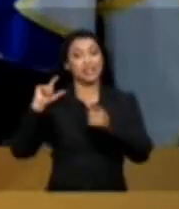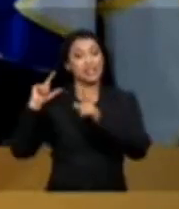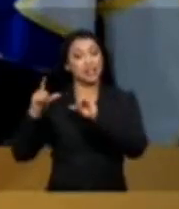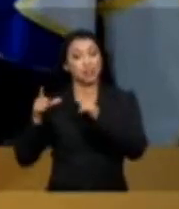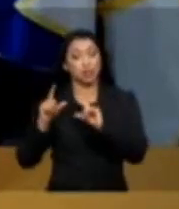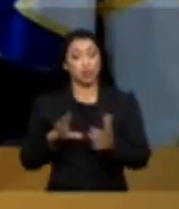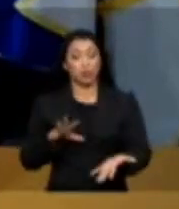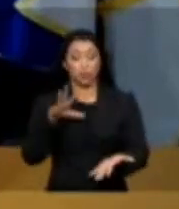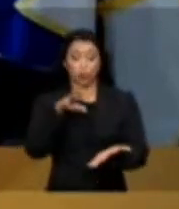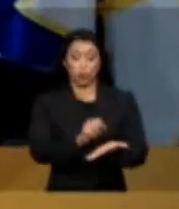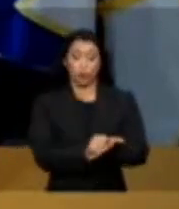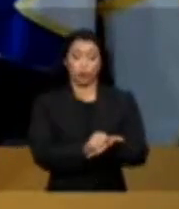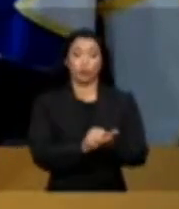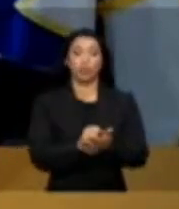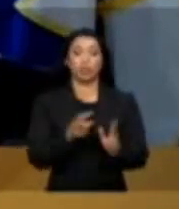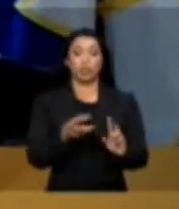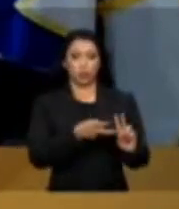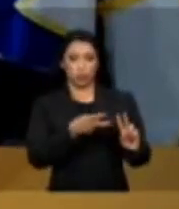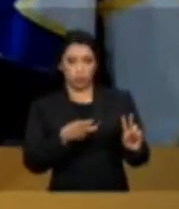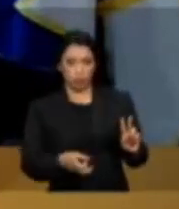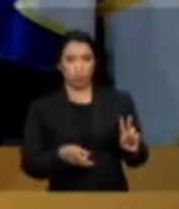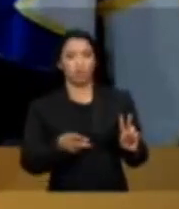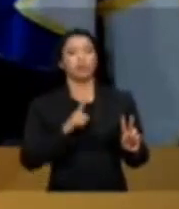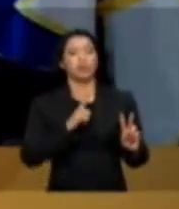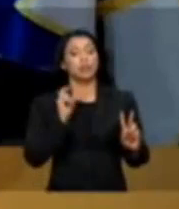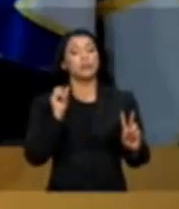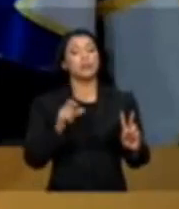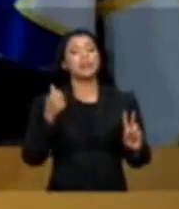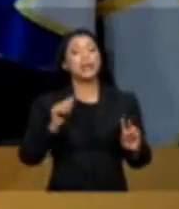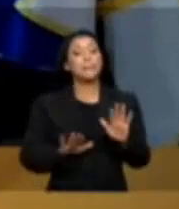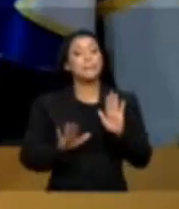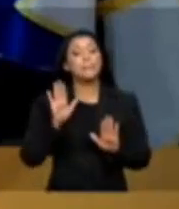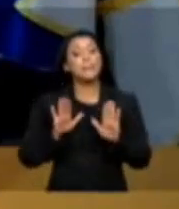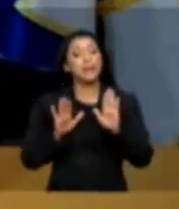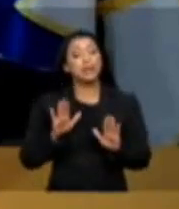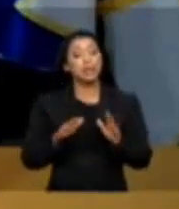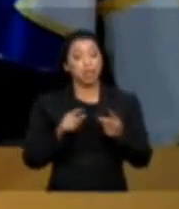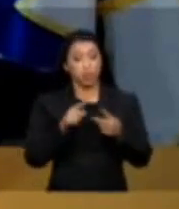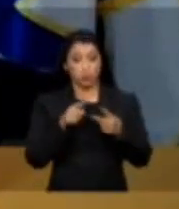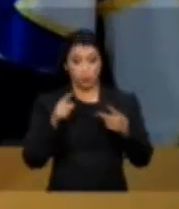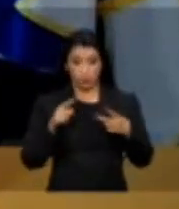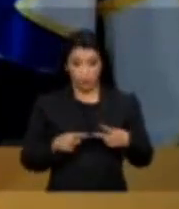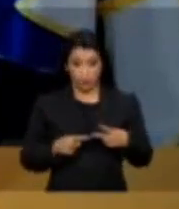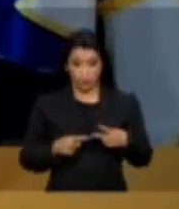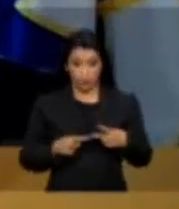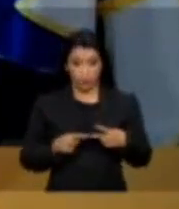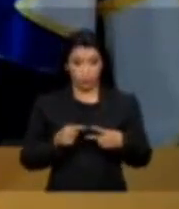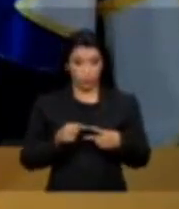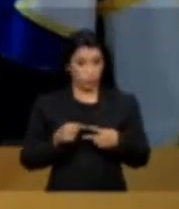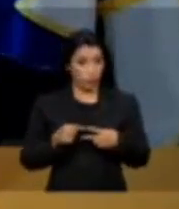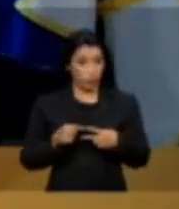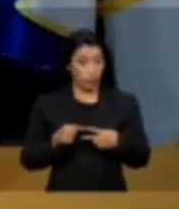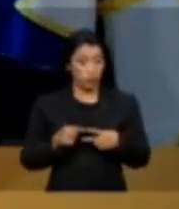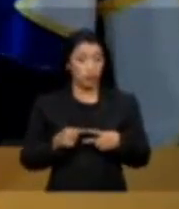pelos índios, para que se qualifiquem como tais, dependem da conjugação de 2 requisitos. Um